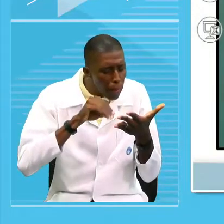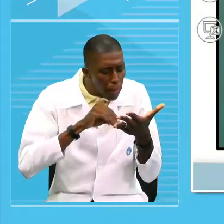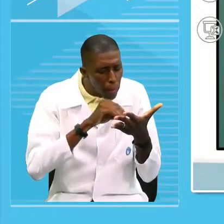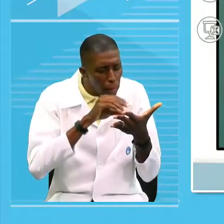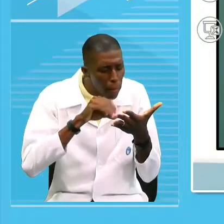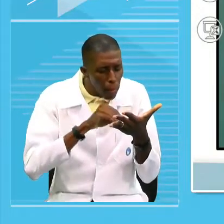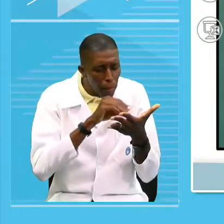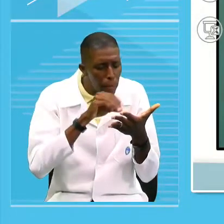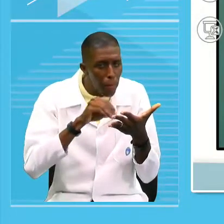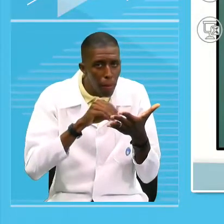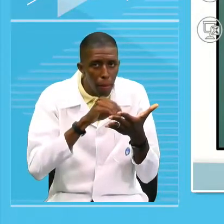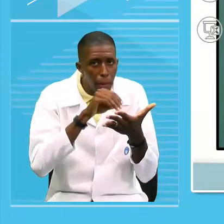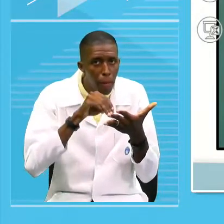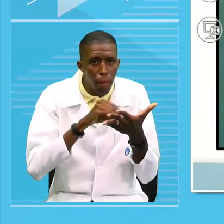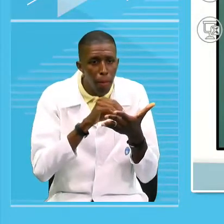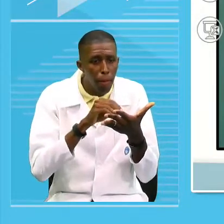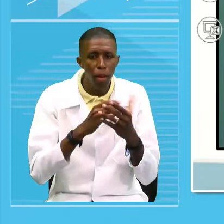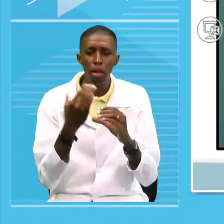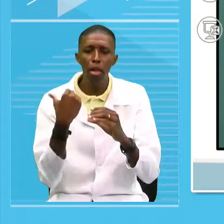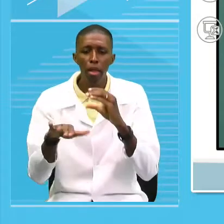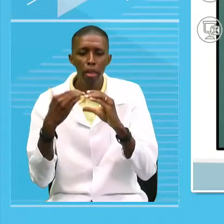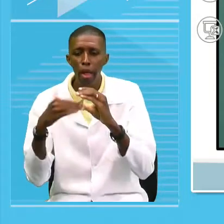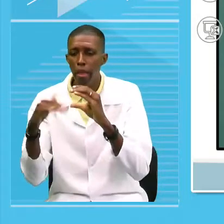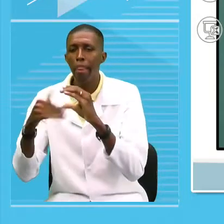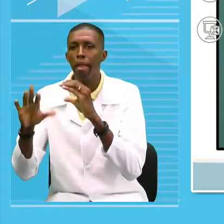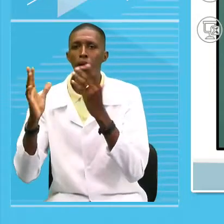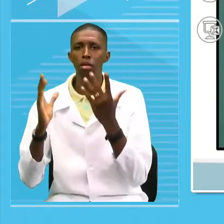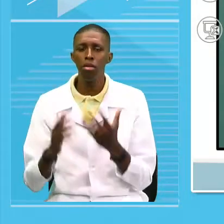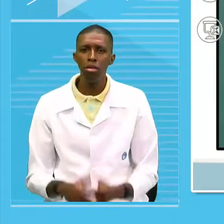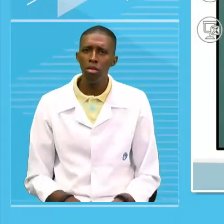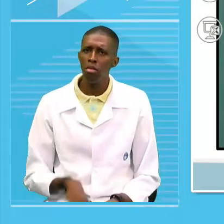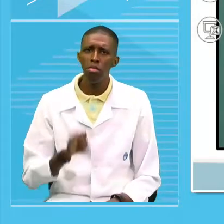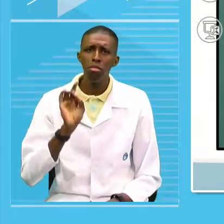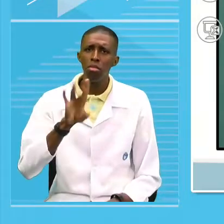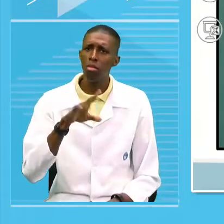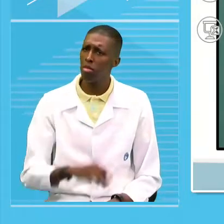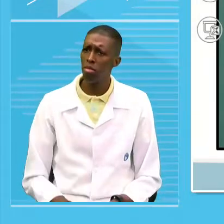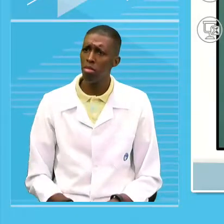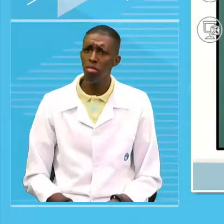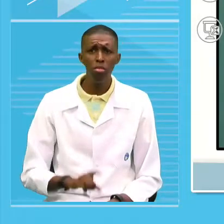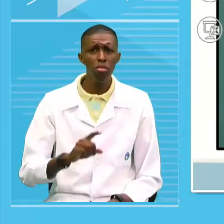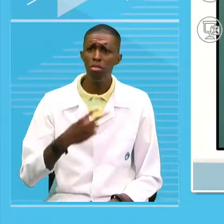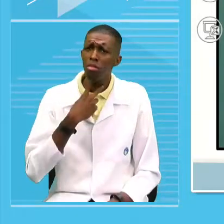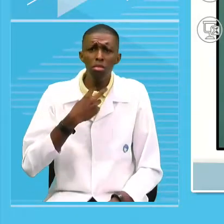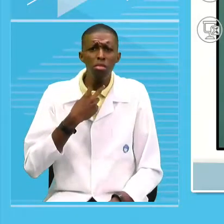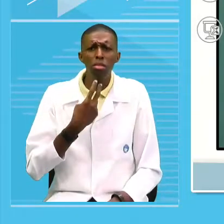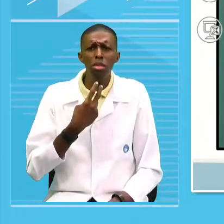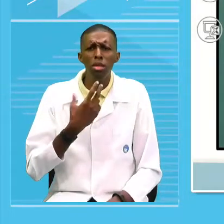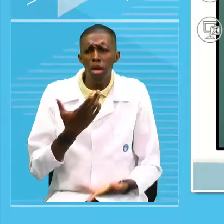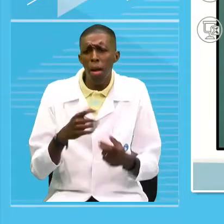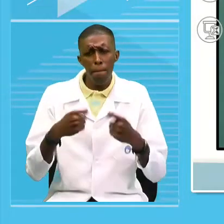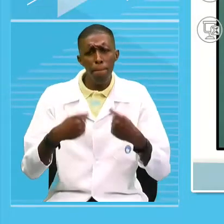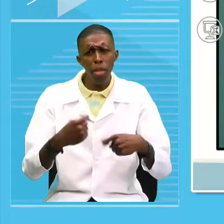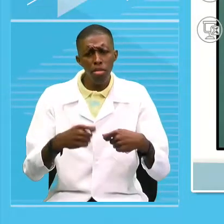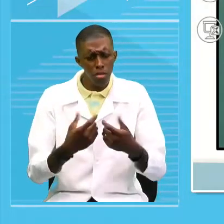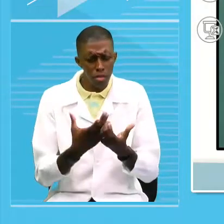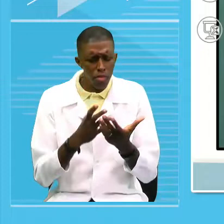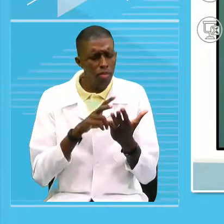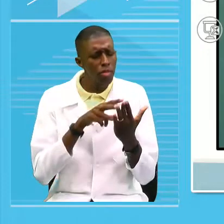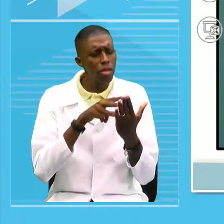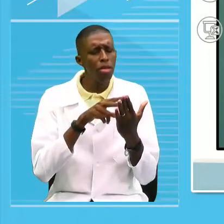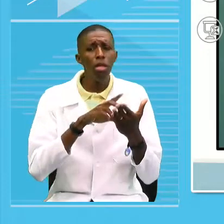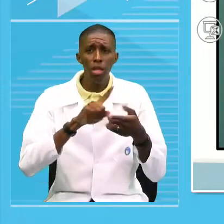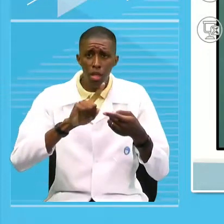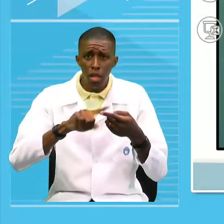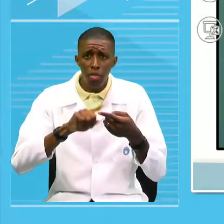e a gente aí eu fiquei refletindo gente Será que eu não consigo tudo bem é um áudio bem grande é quase um podcast